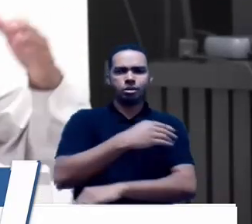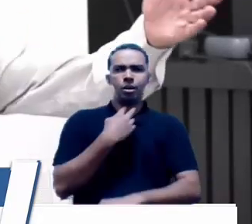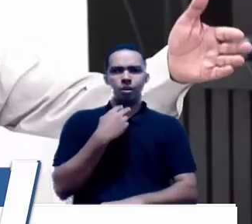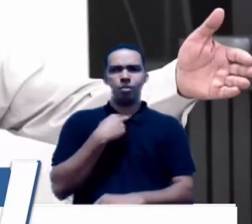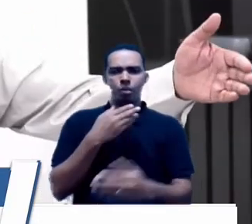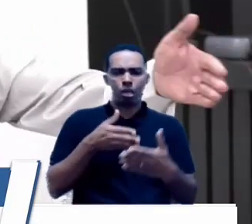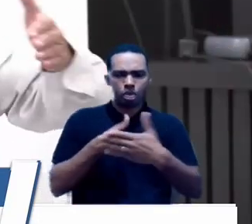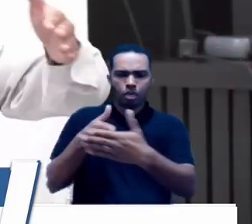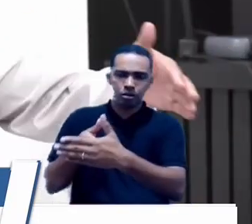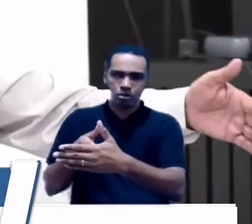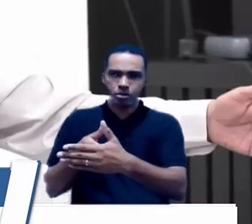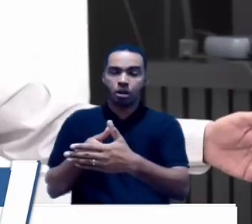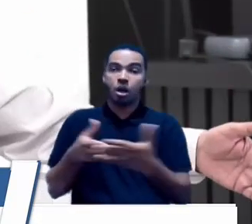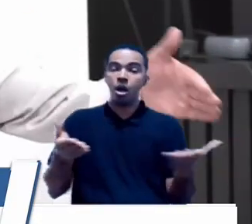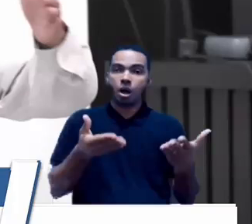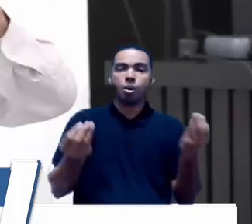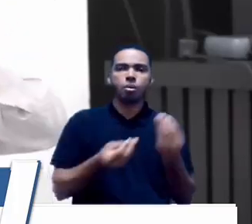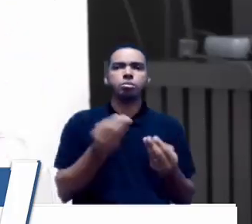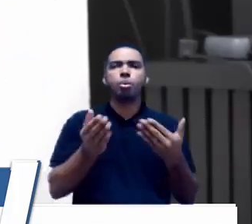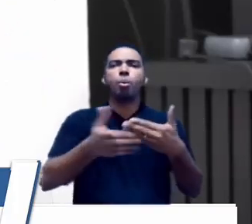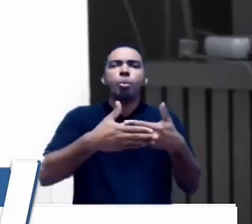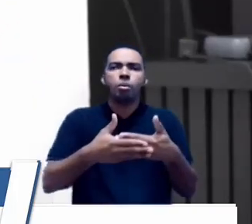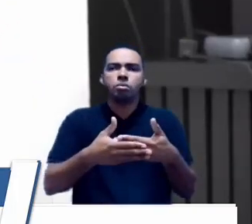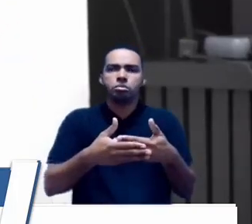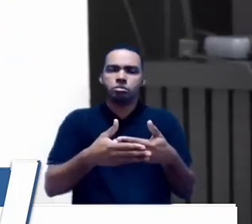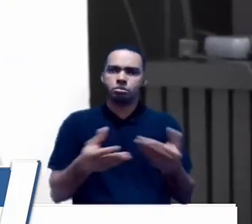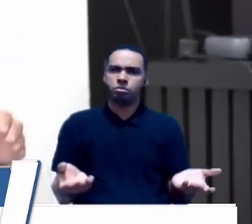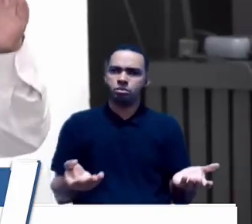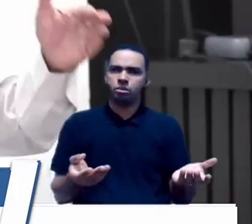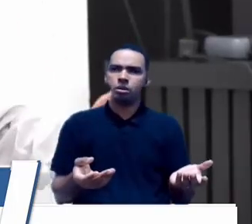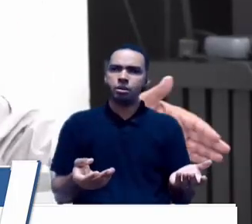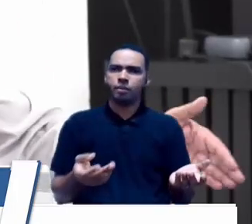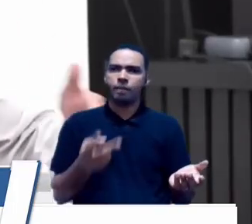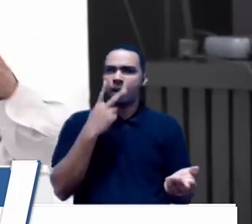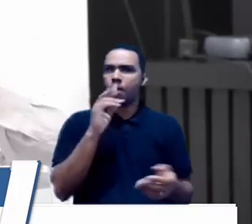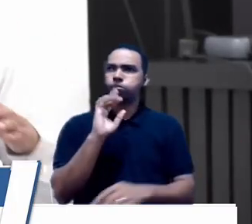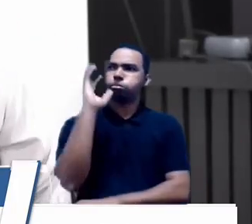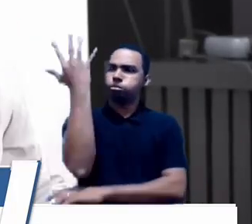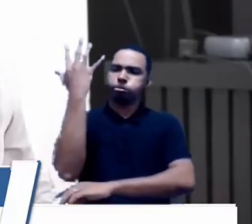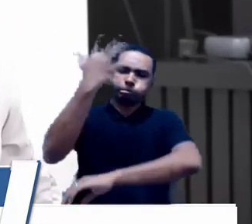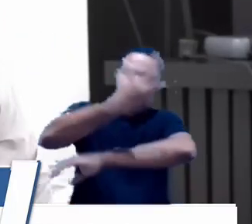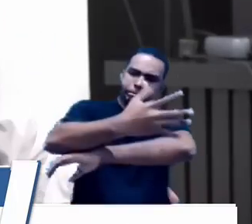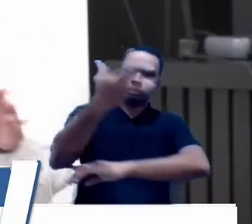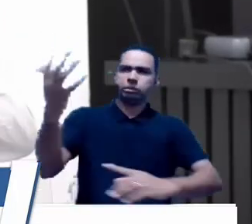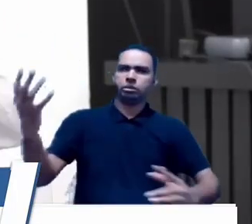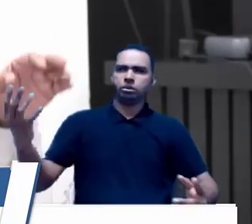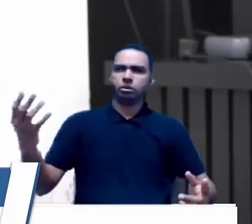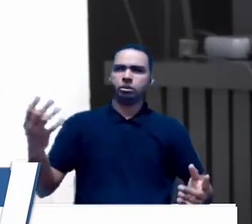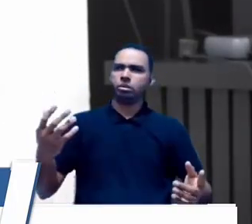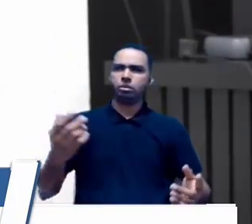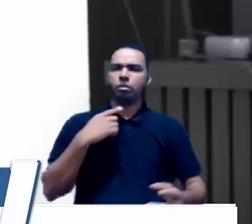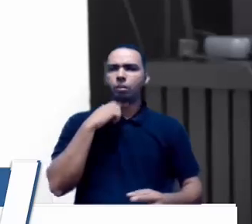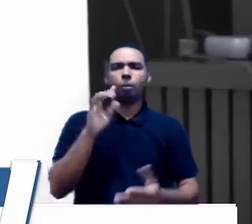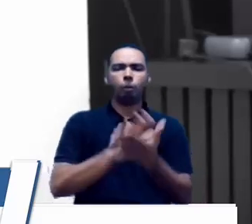lá, joga, tem um tamanho de uma árvore de um lado lá, entendeu? Esse povo mesmo falou, aqui não passa ninguém, também, não vai